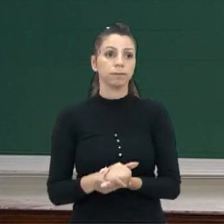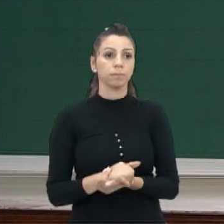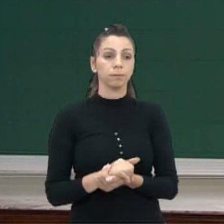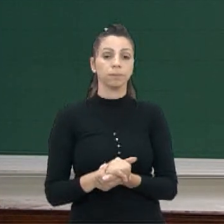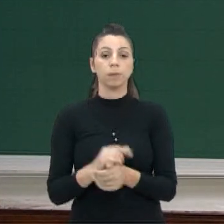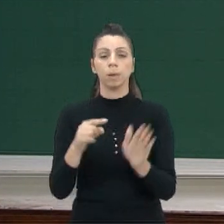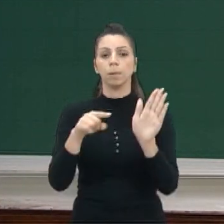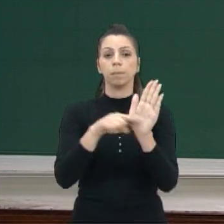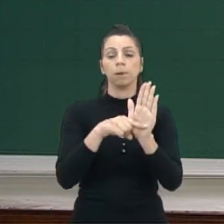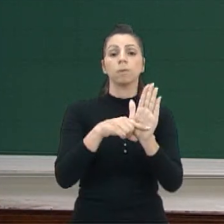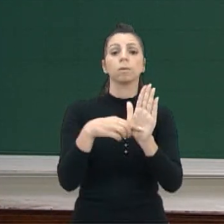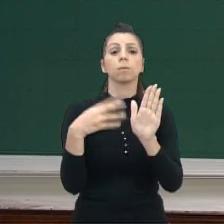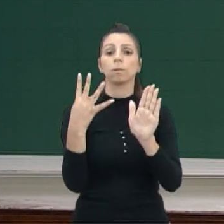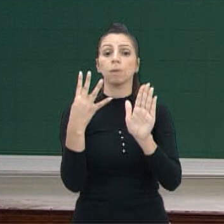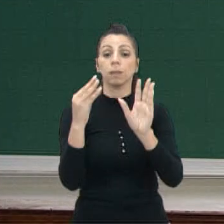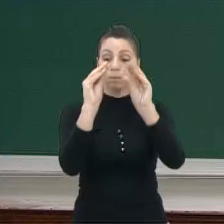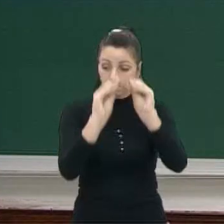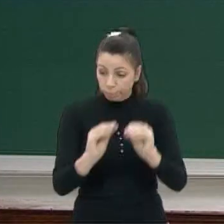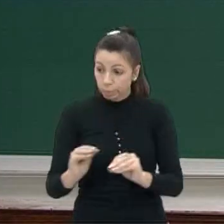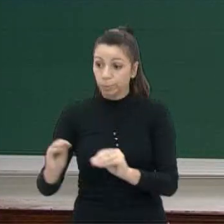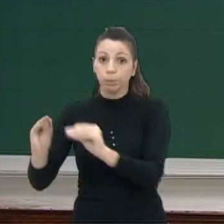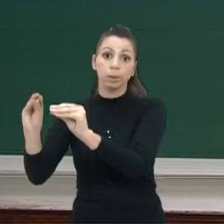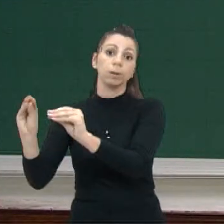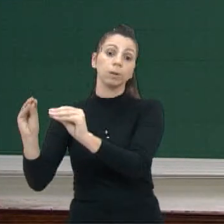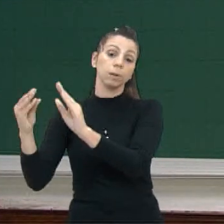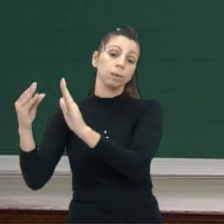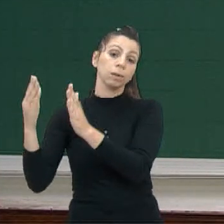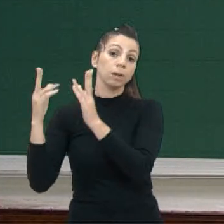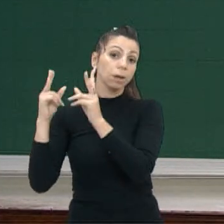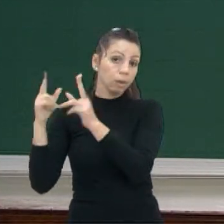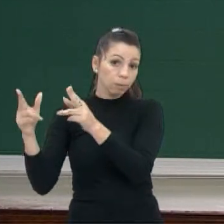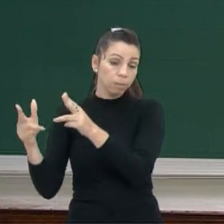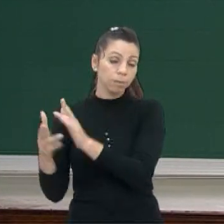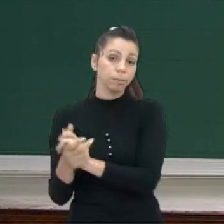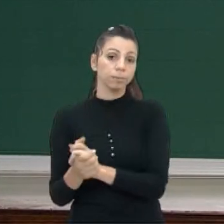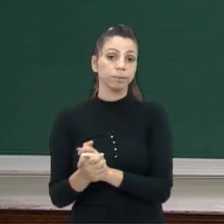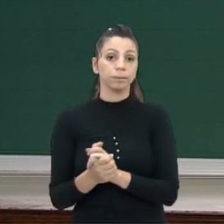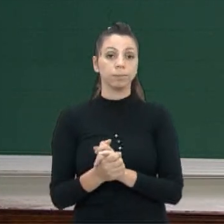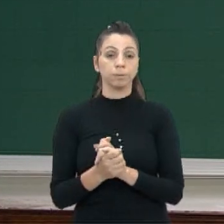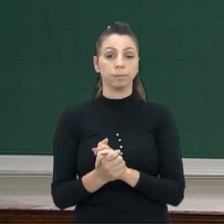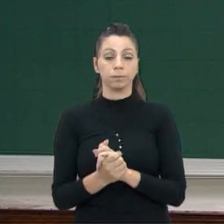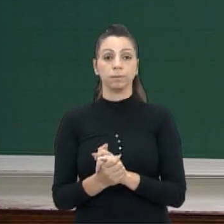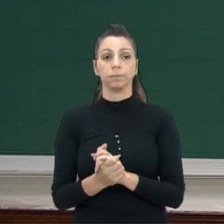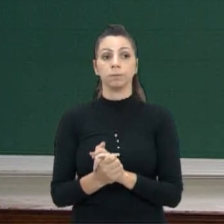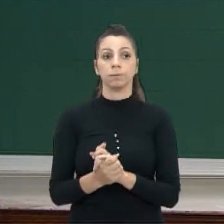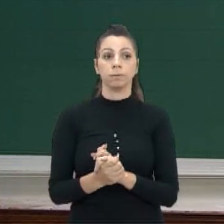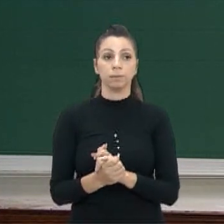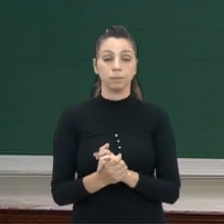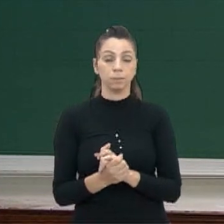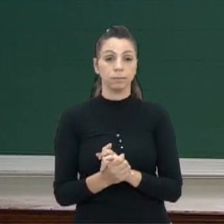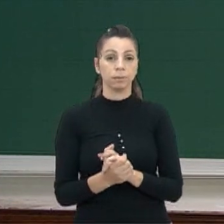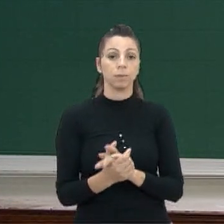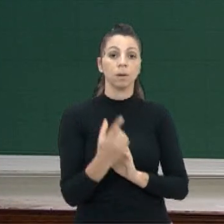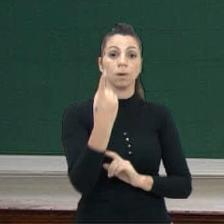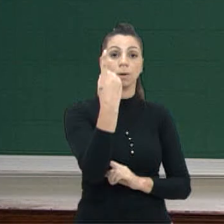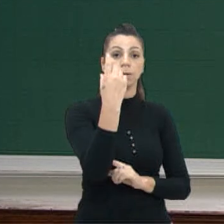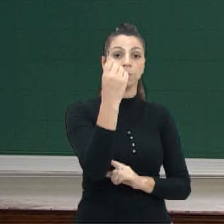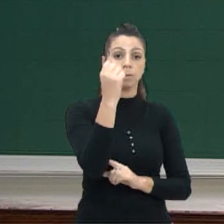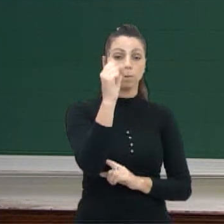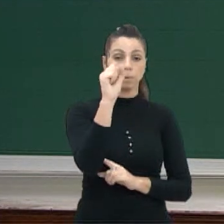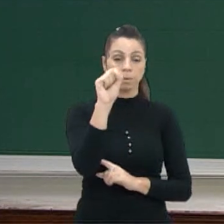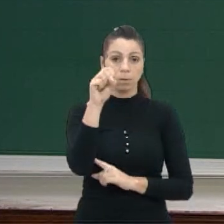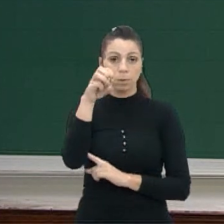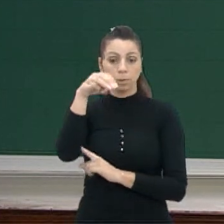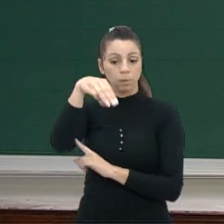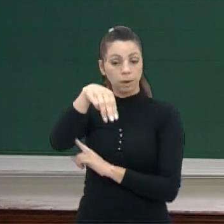Repete. Por que eu repito? Porque os monômios, eles não são semelhantes. Então, aqui eu tenho 18m ao quadrado